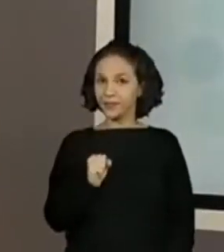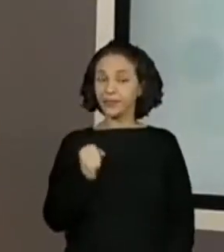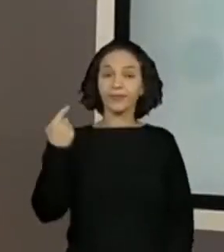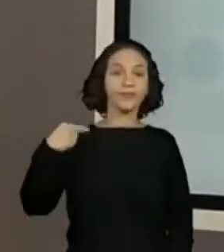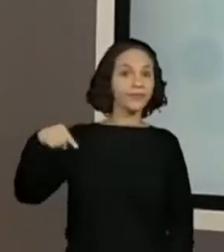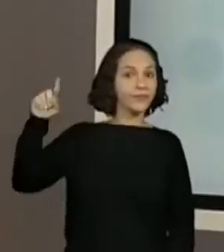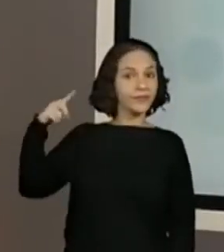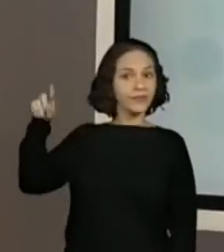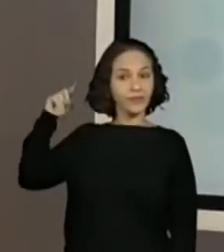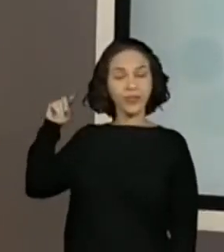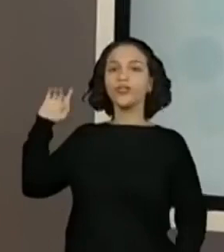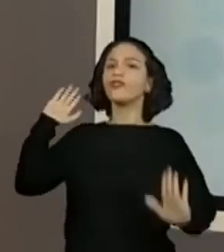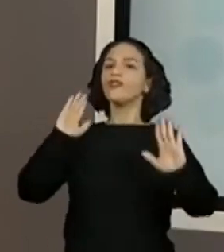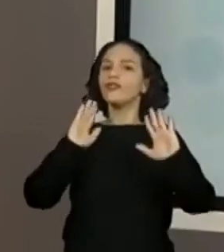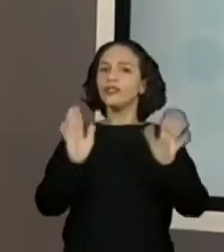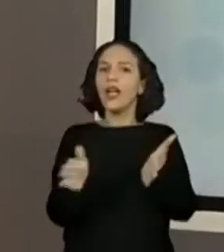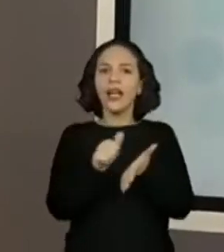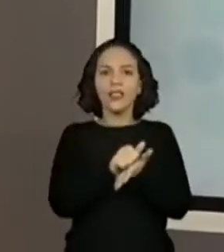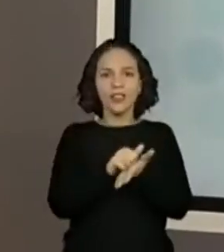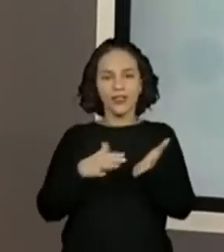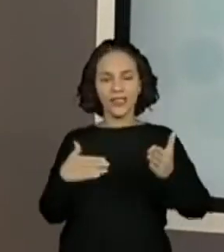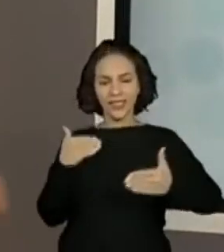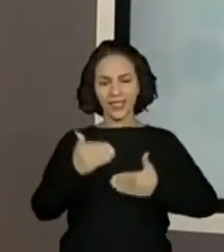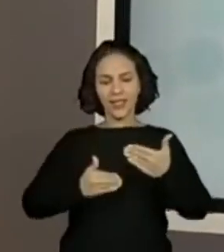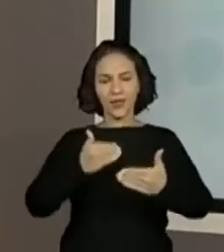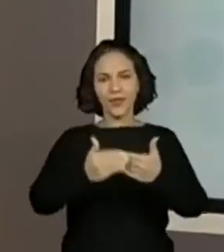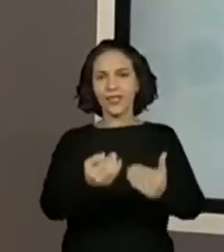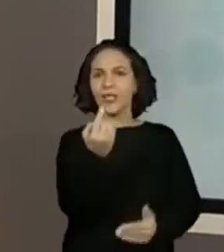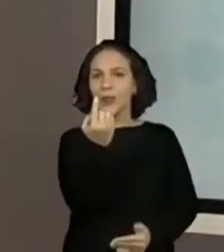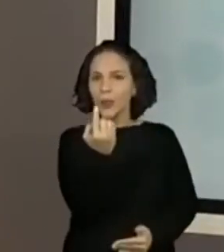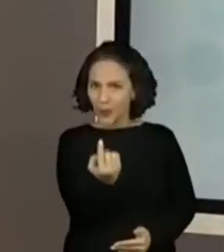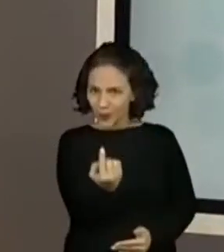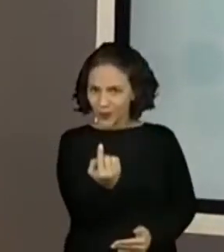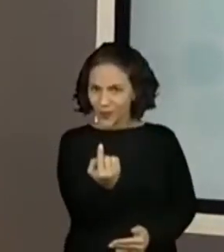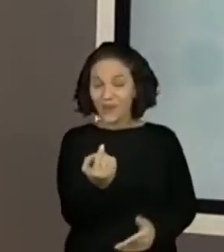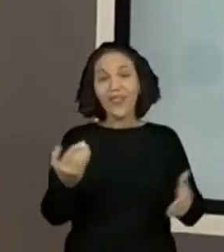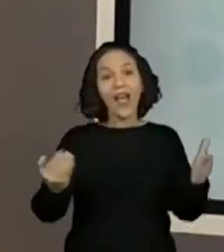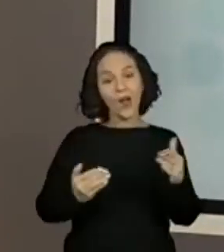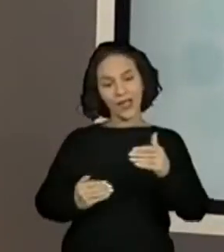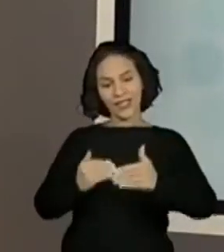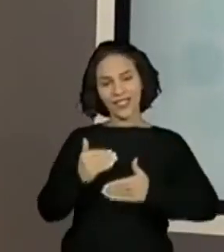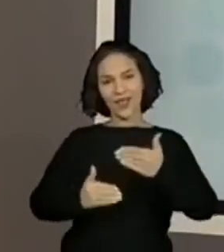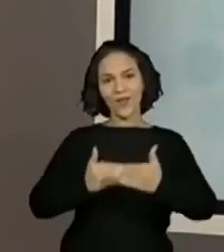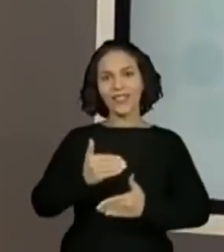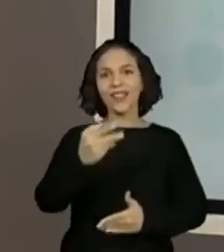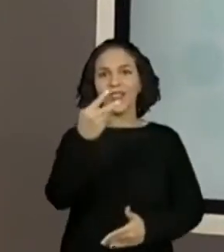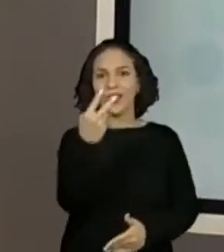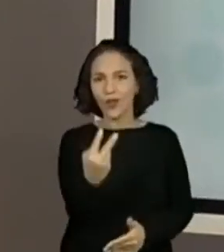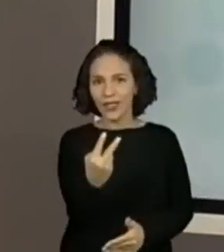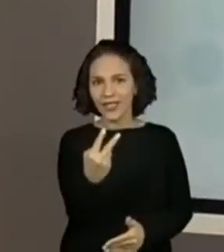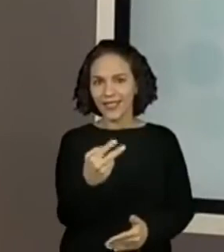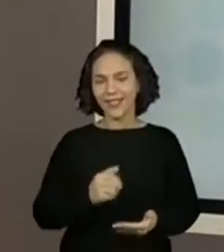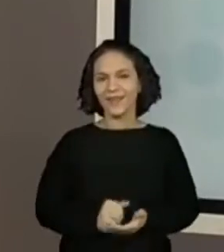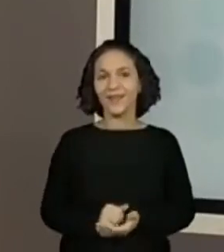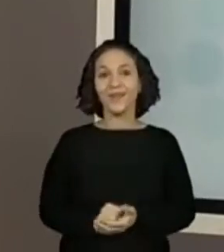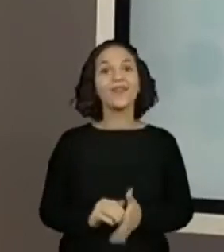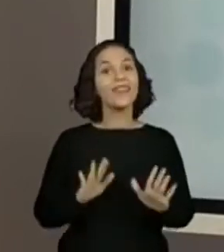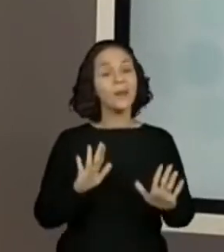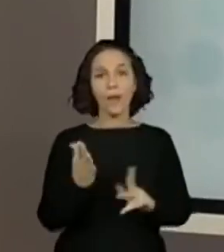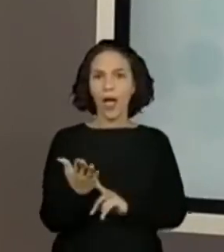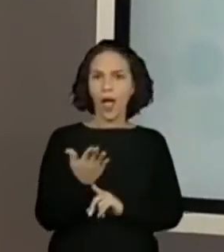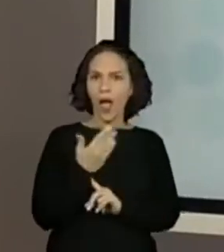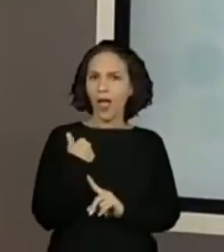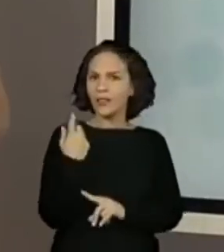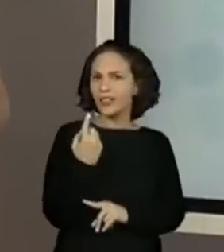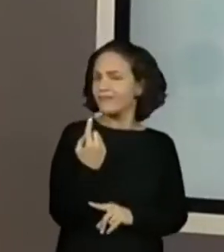já tiveram desenvolvimento de atividades da sequência 1 e agora nós vamos para a sequência 2. Mas, para me ajudar